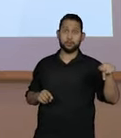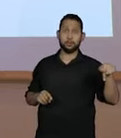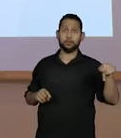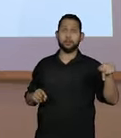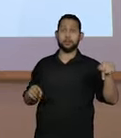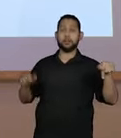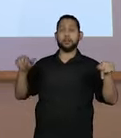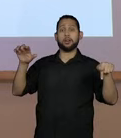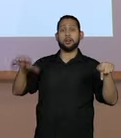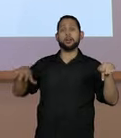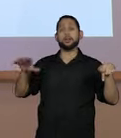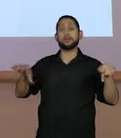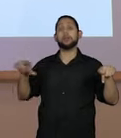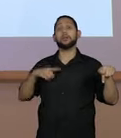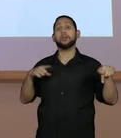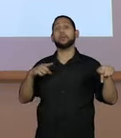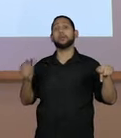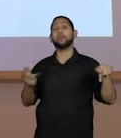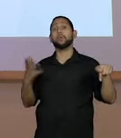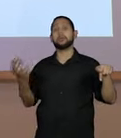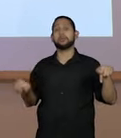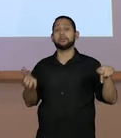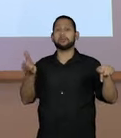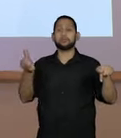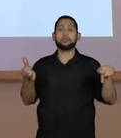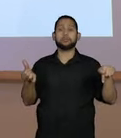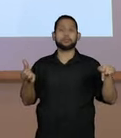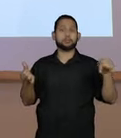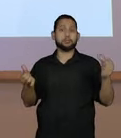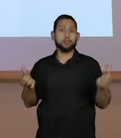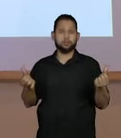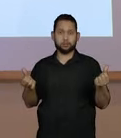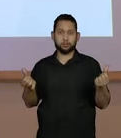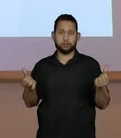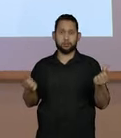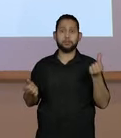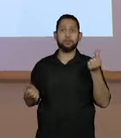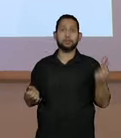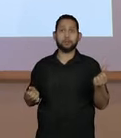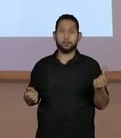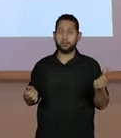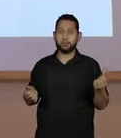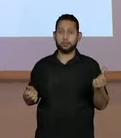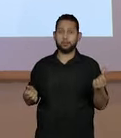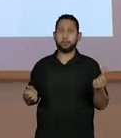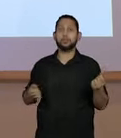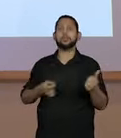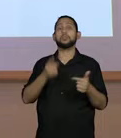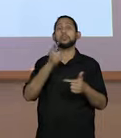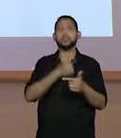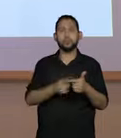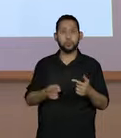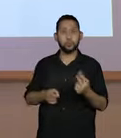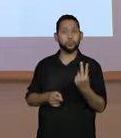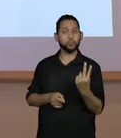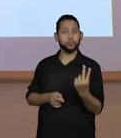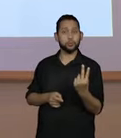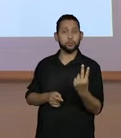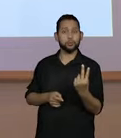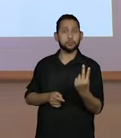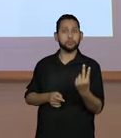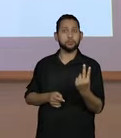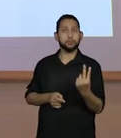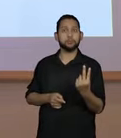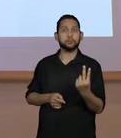aqui, sobra quanto? 6. 6 dividido novamente por 2 vai